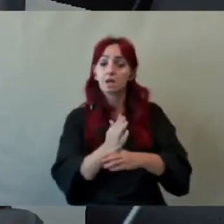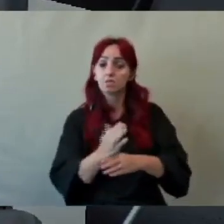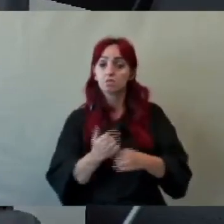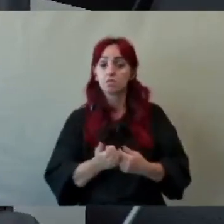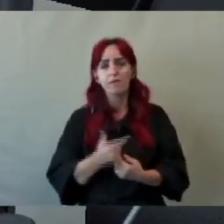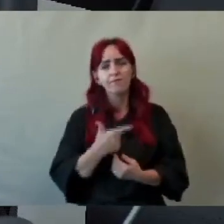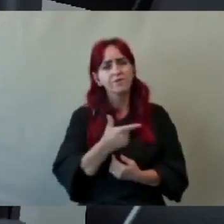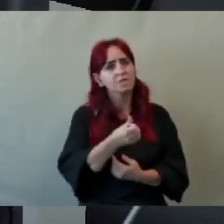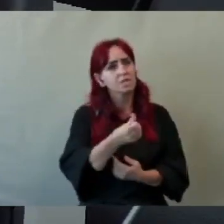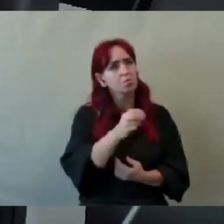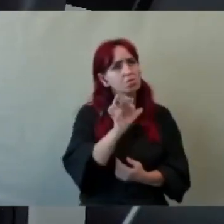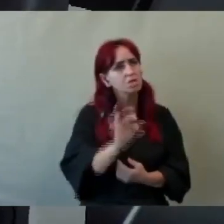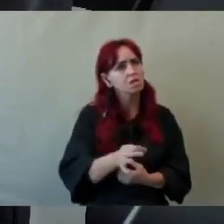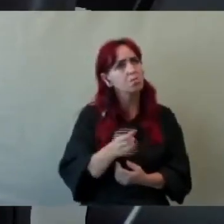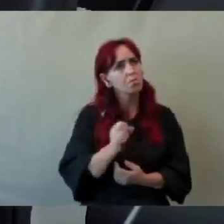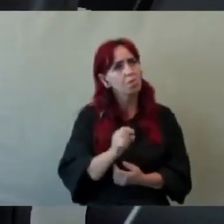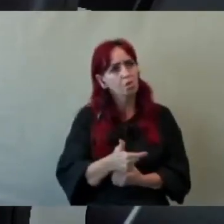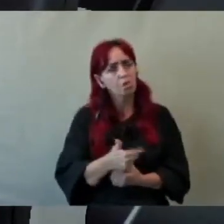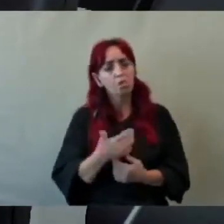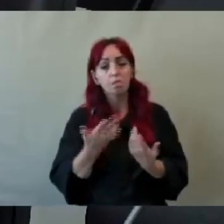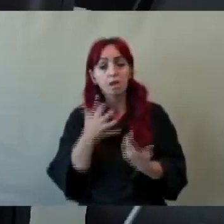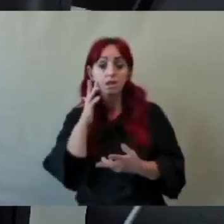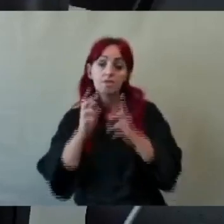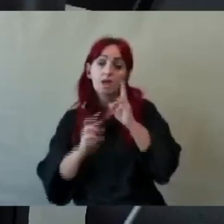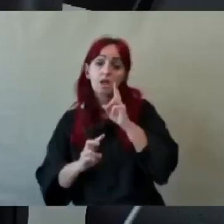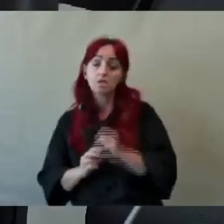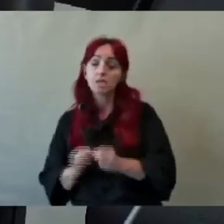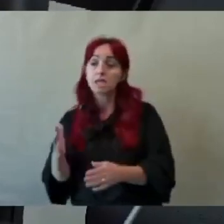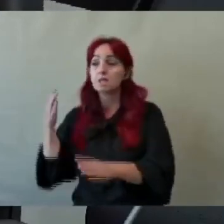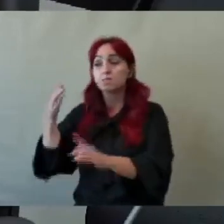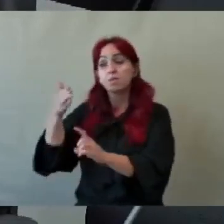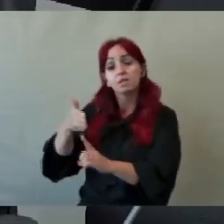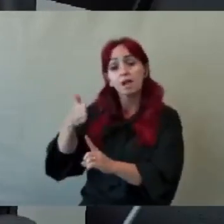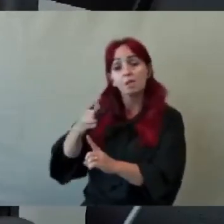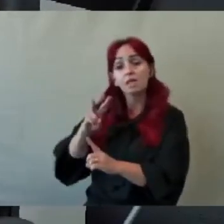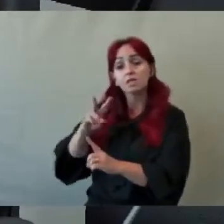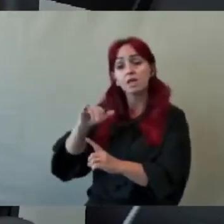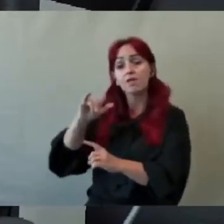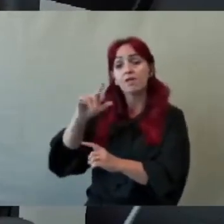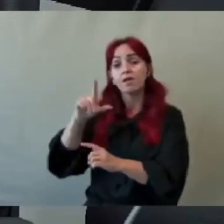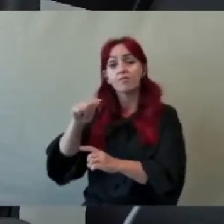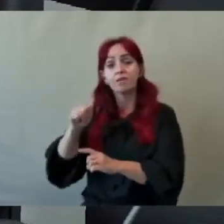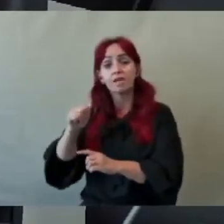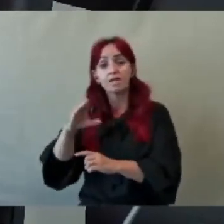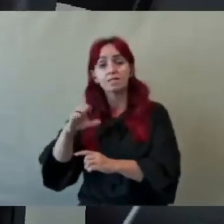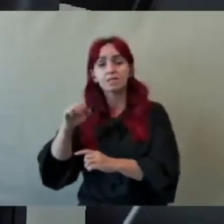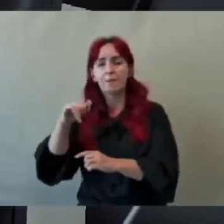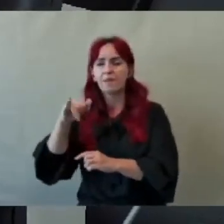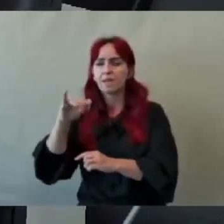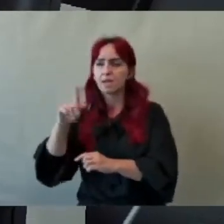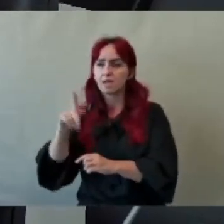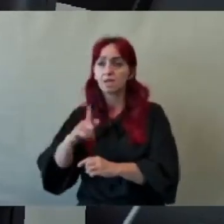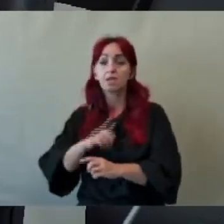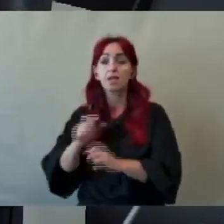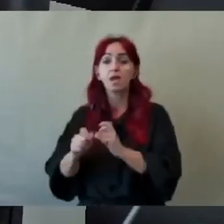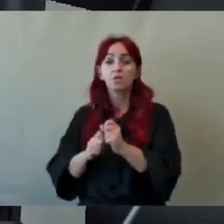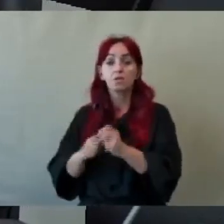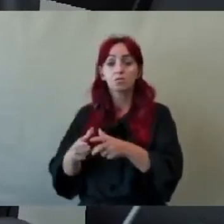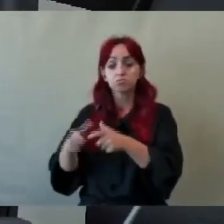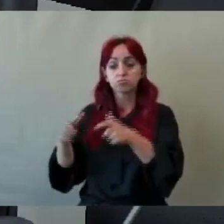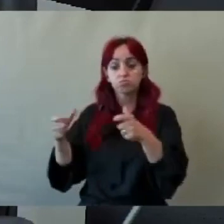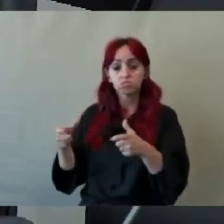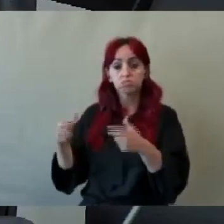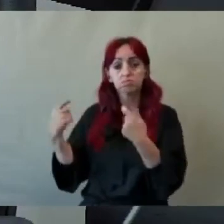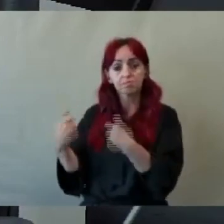Mas eu estava tratando ali especificamente da Vila Semig, porque é onde tem uma demanda muito alta. E aí o dado é que